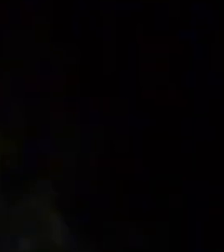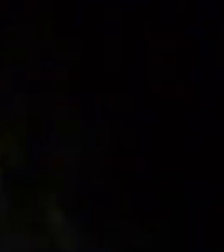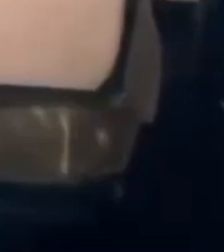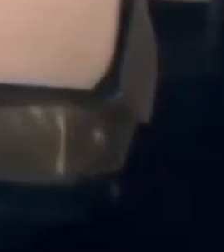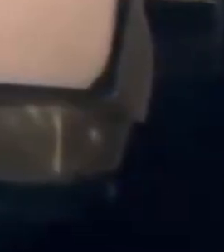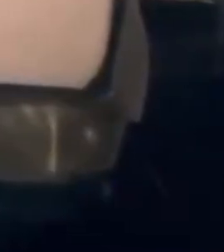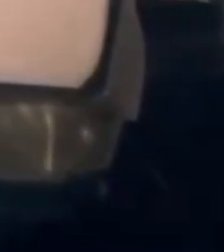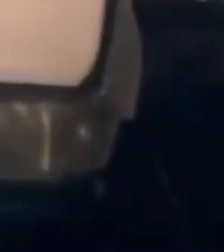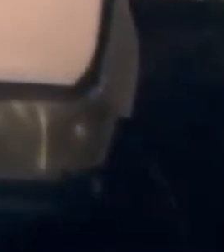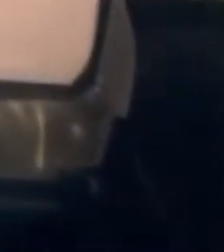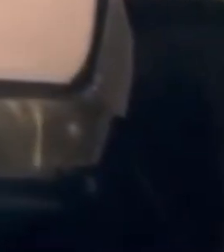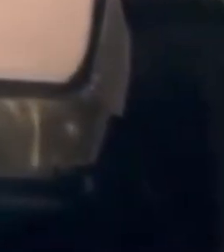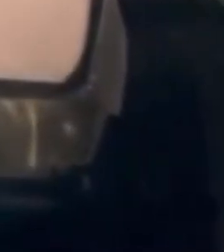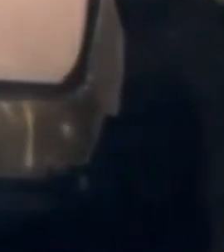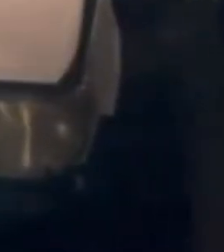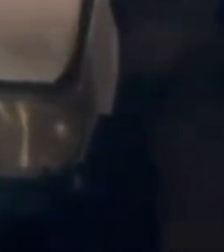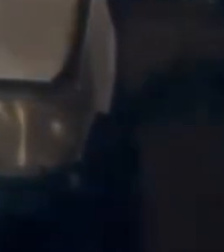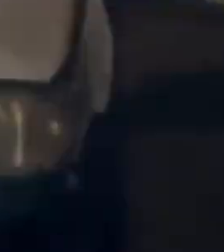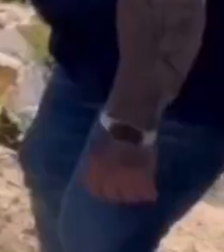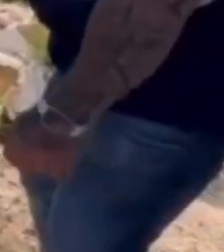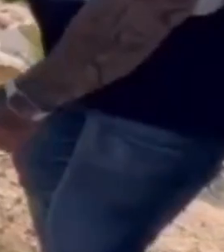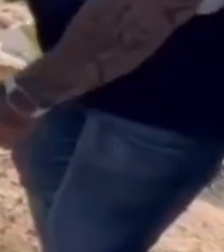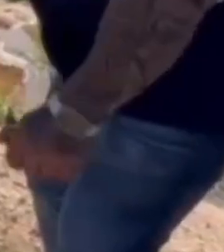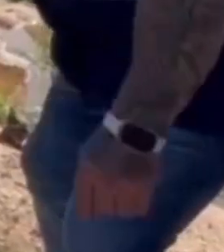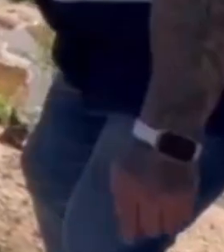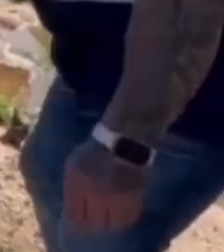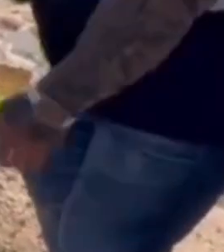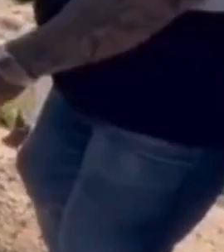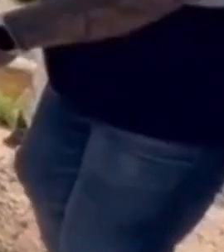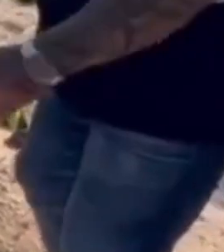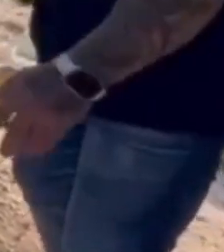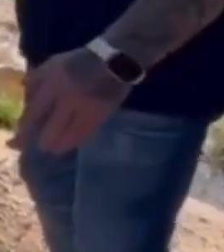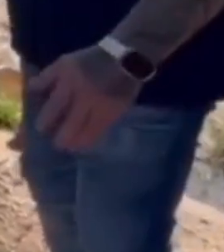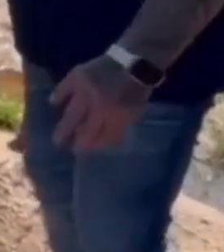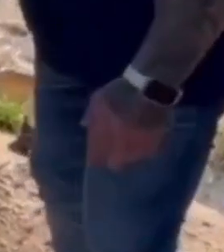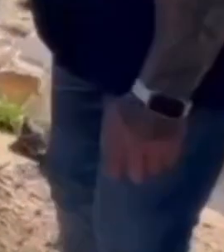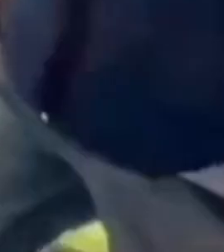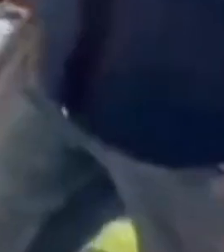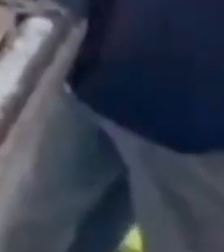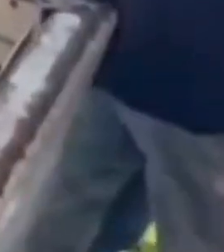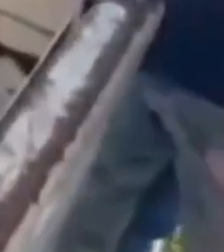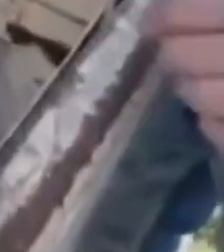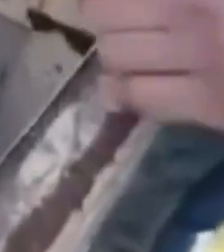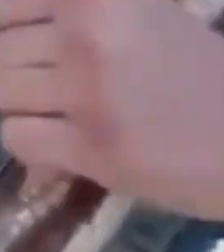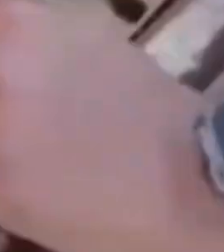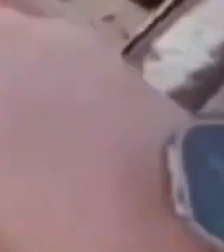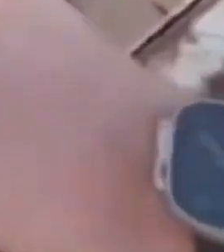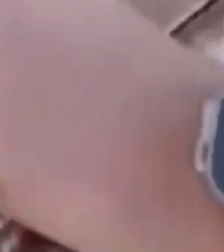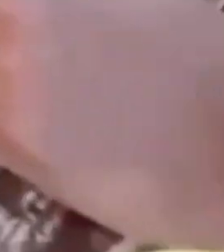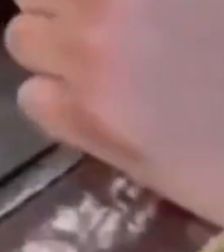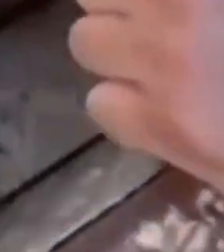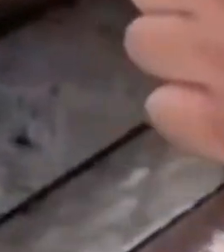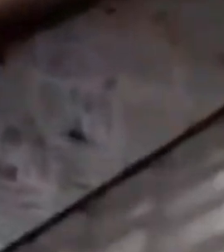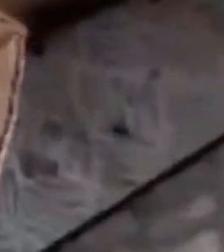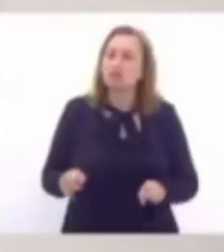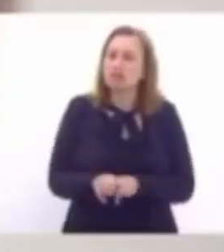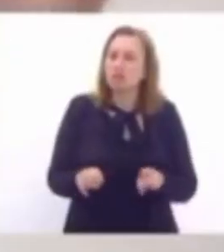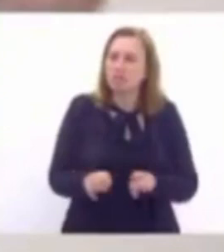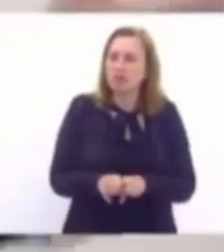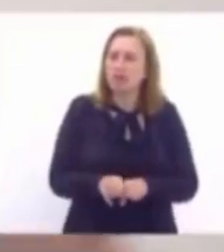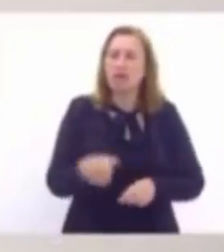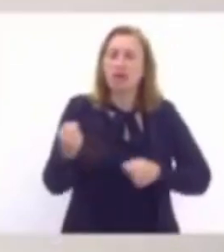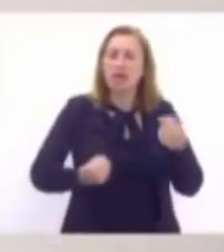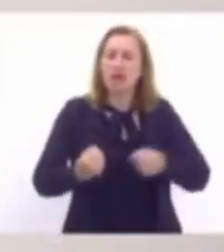pô. É carro de cachorro-quente, é carro de toldo, é carro de pipoca. Pelo amor de Deus, verdureiro, encontramos verduras estragadas dentro do carro, não puderam